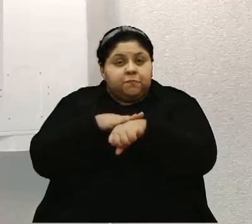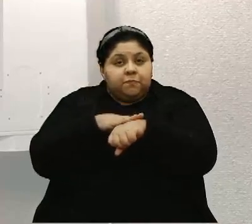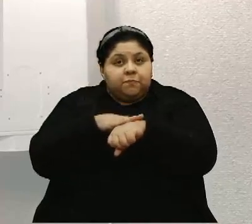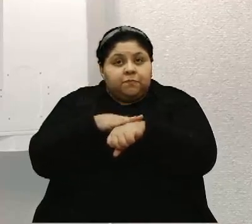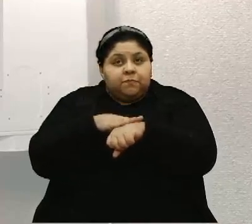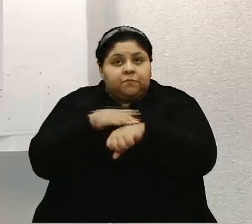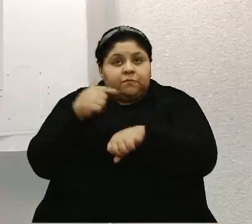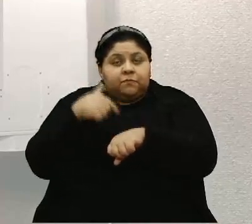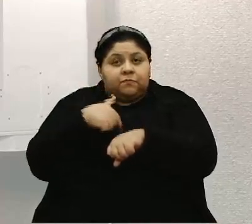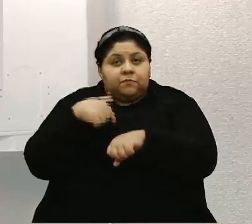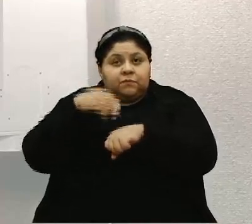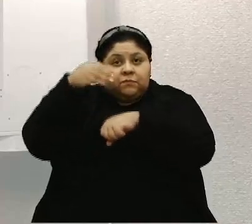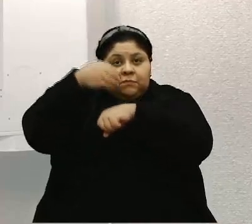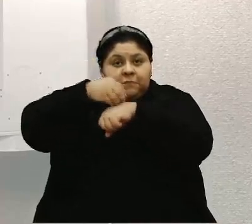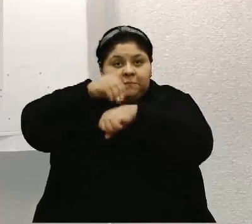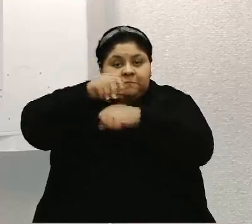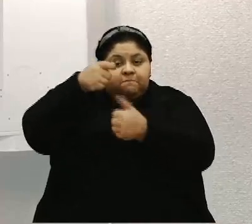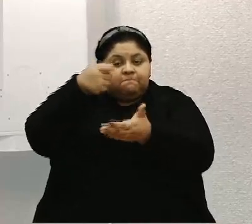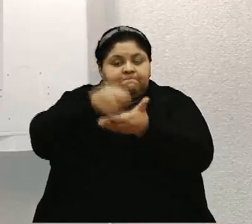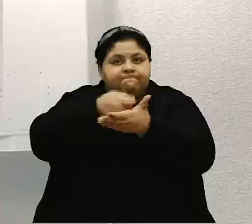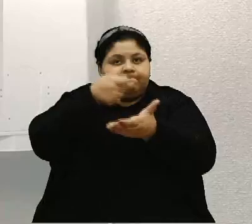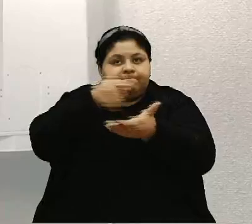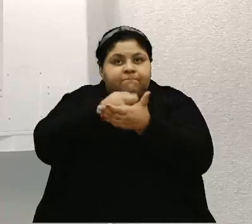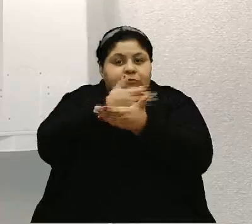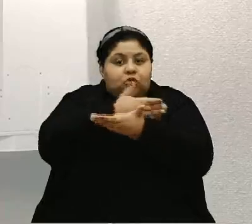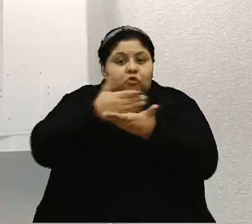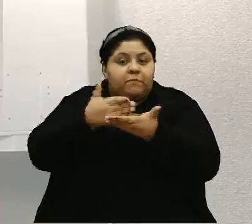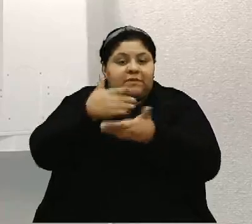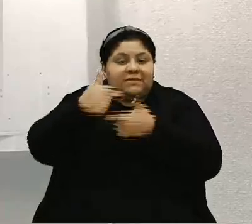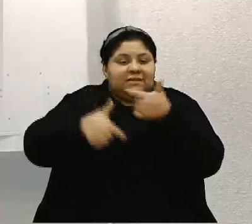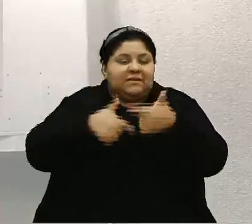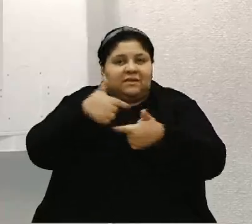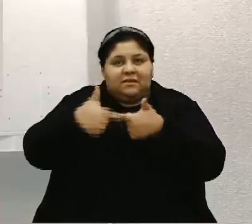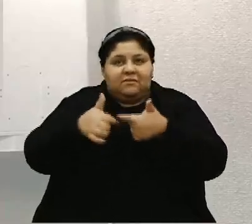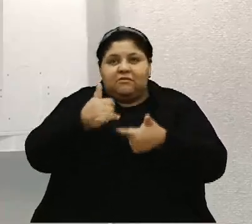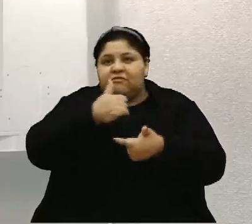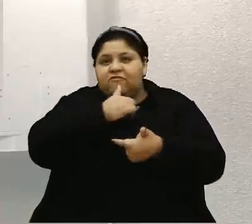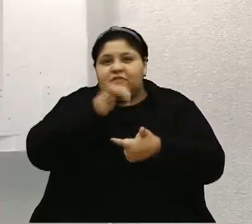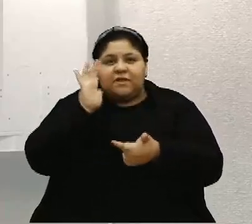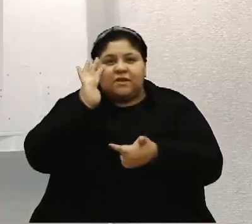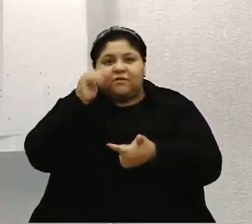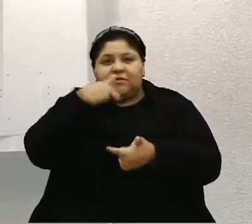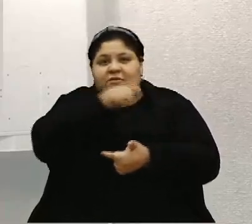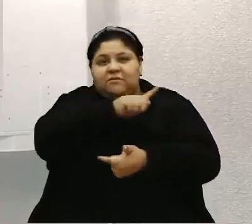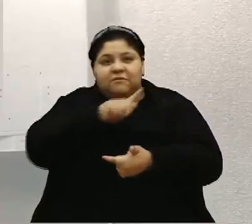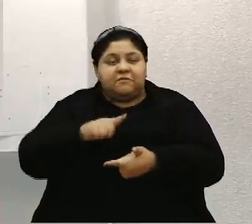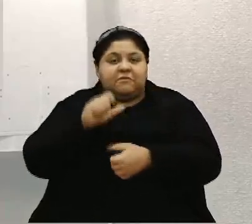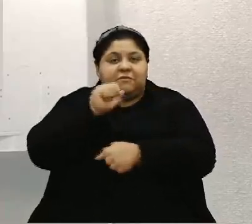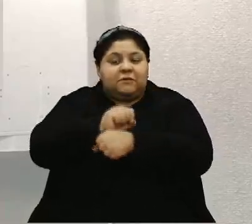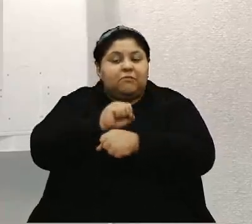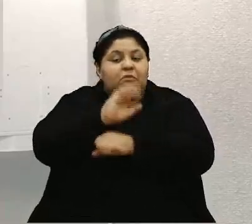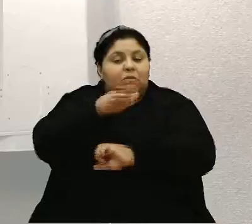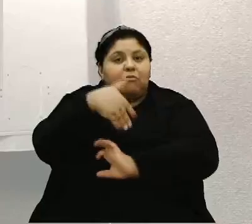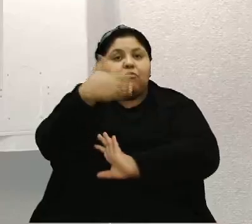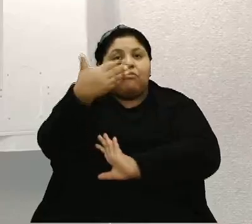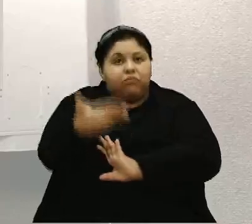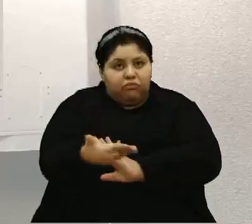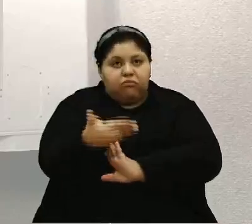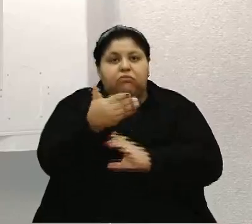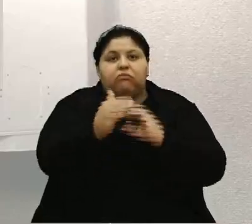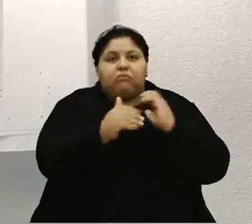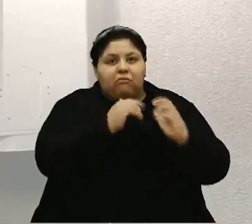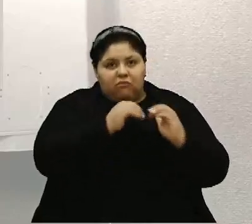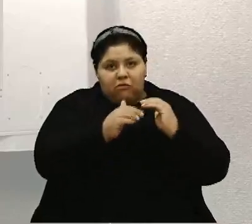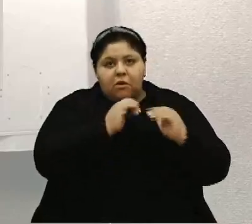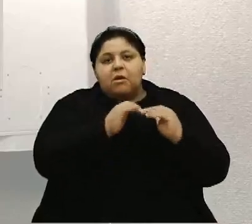minha indicação, da minha luta desde que entrei aqui. Infelizmente não aconteceu nesse governo, esperamos que o próximo se mova em